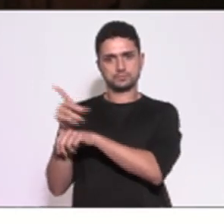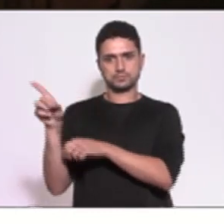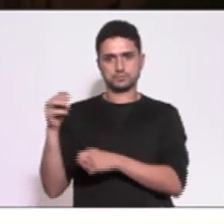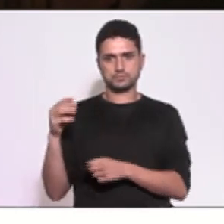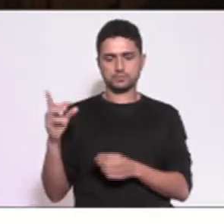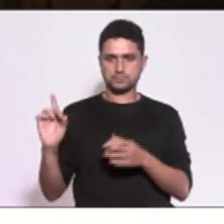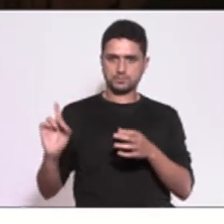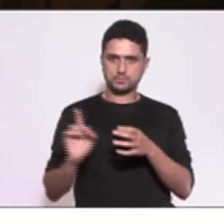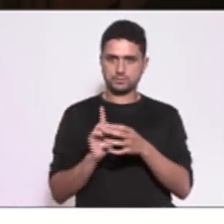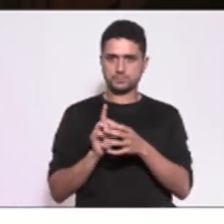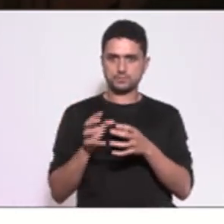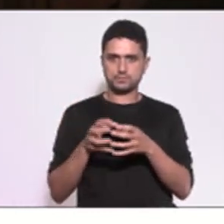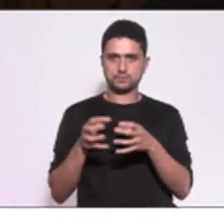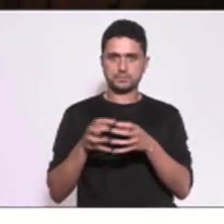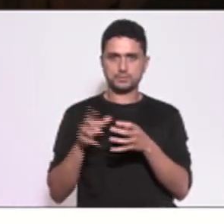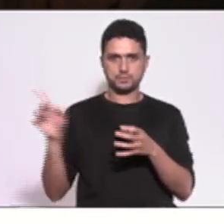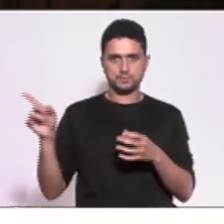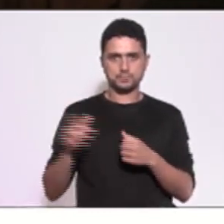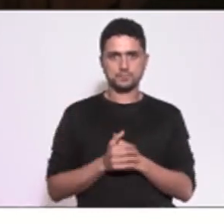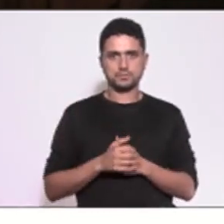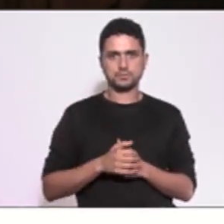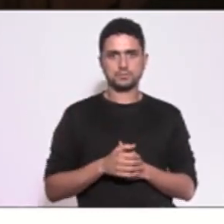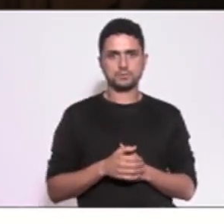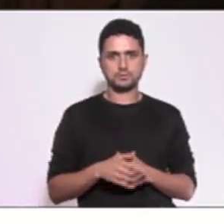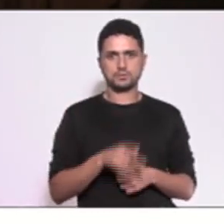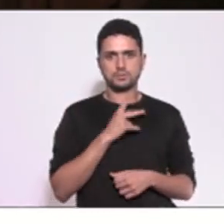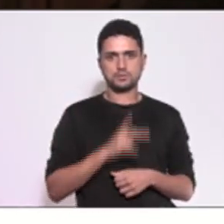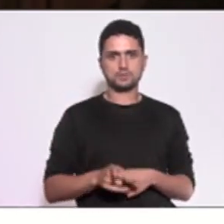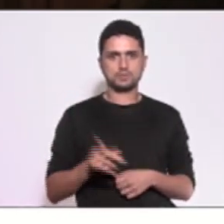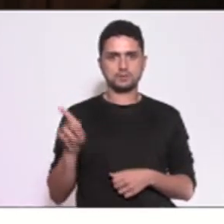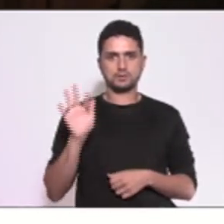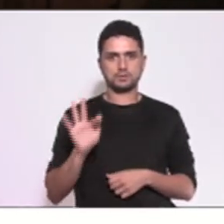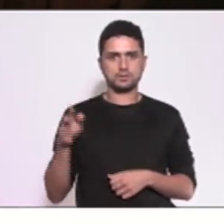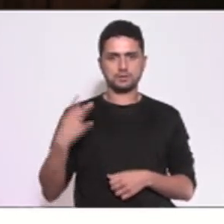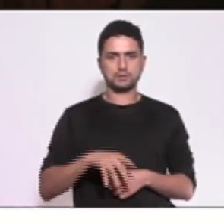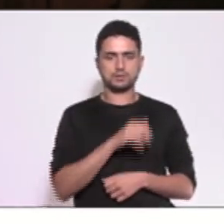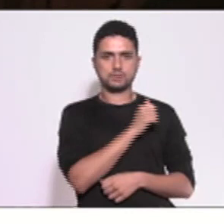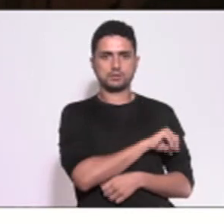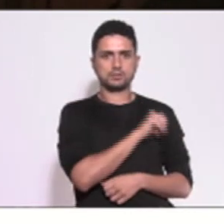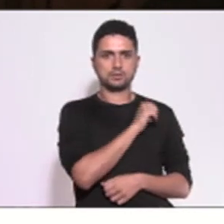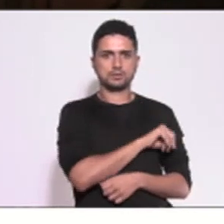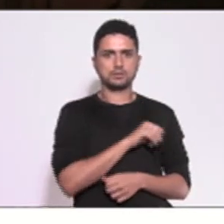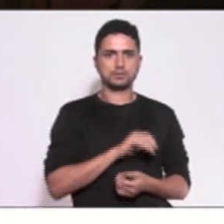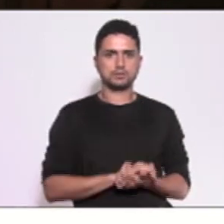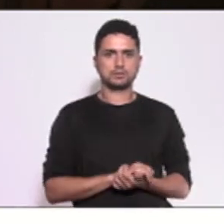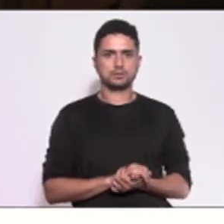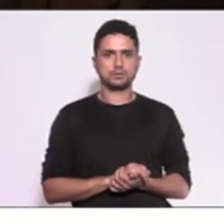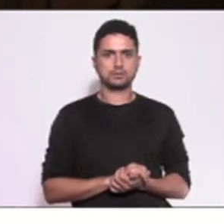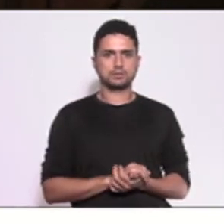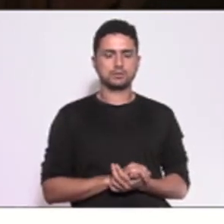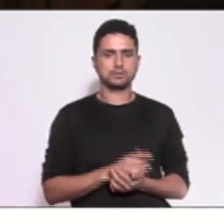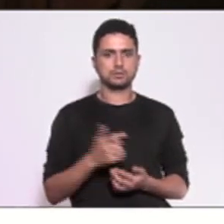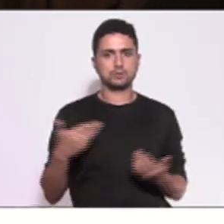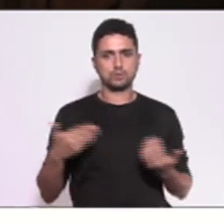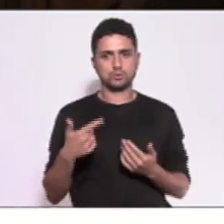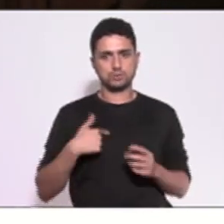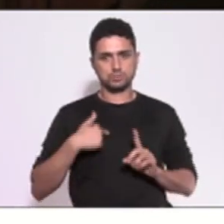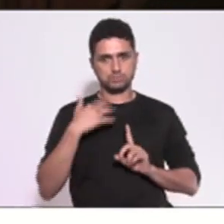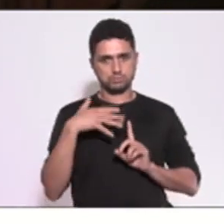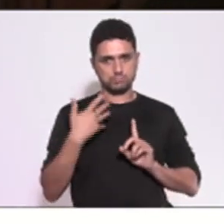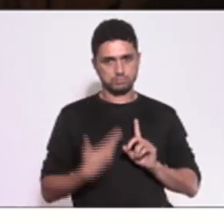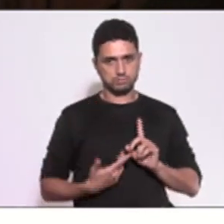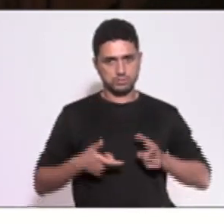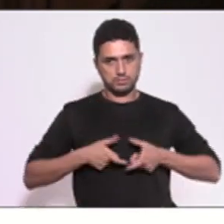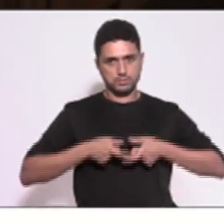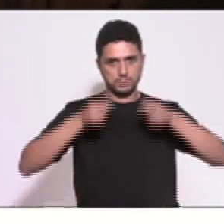membro nato, presidente da Federação Israelita do Rio de Janeiro, o desagravo desse homenageado aqui de hoje, que recebe